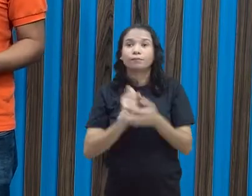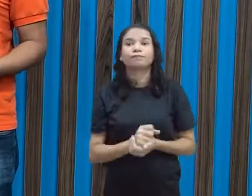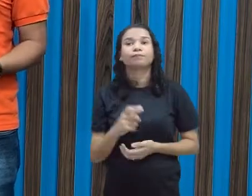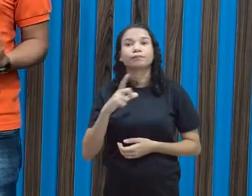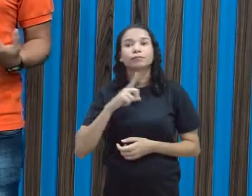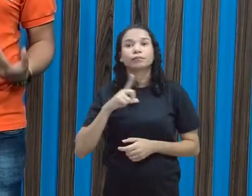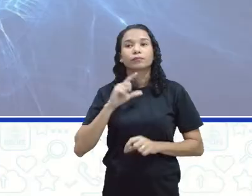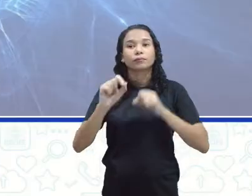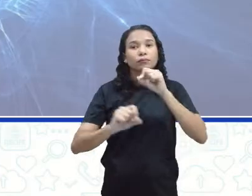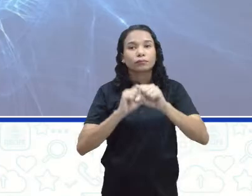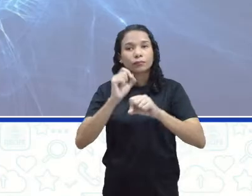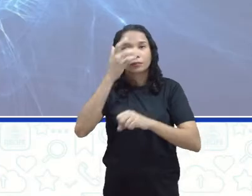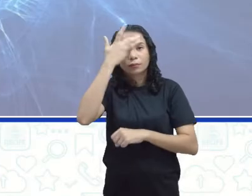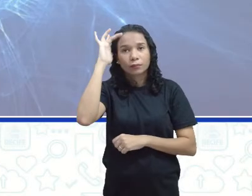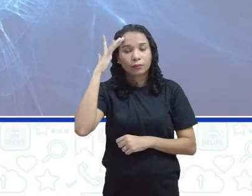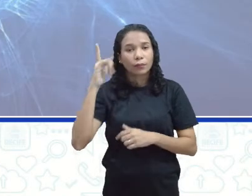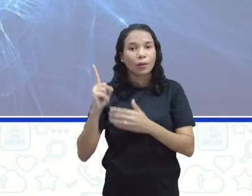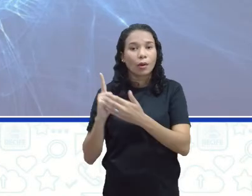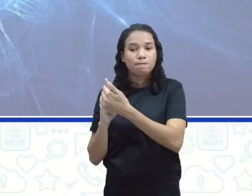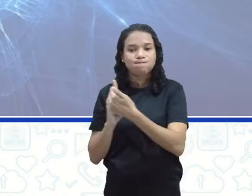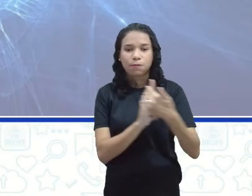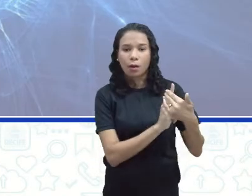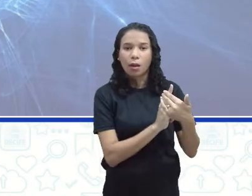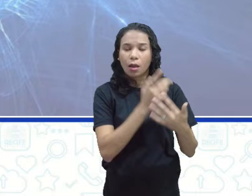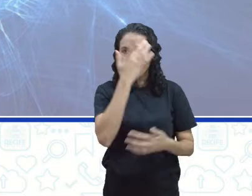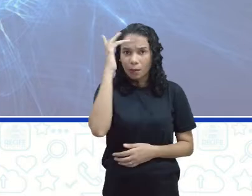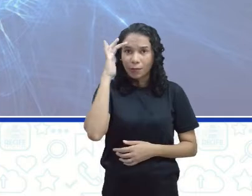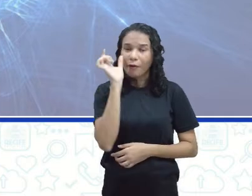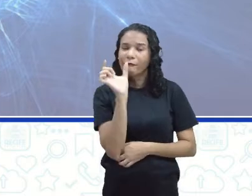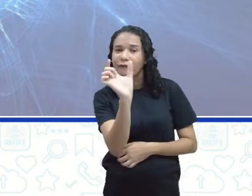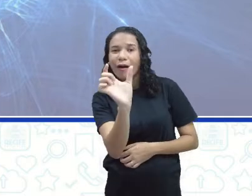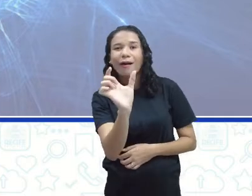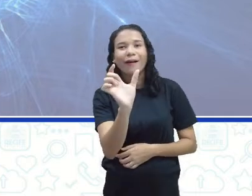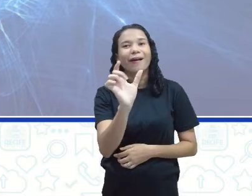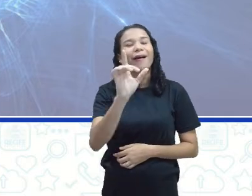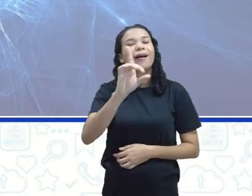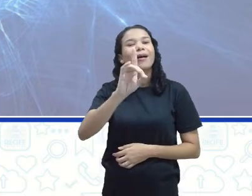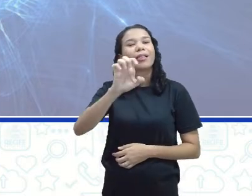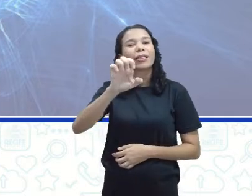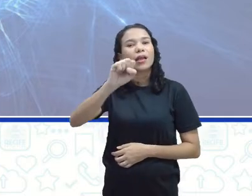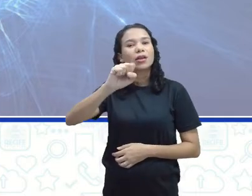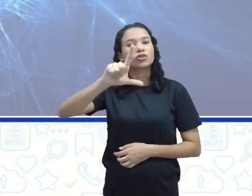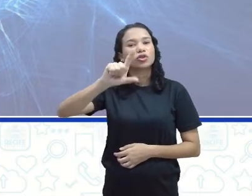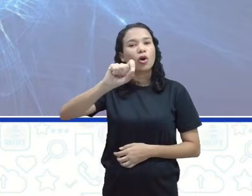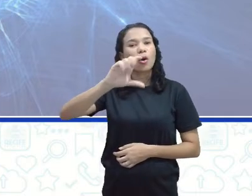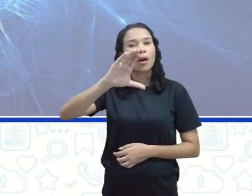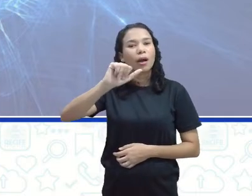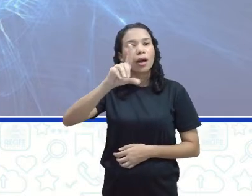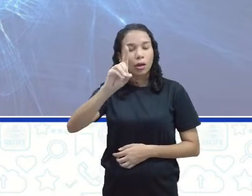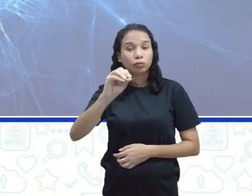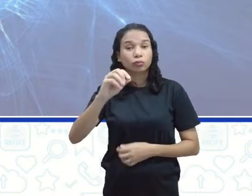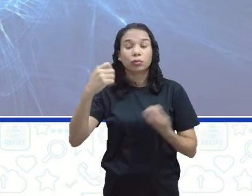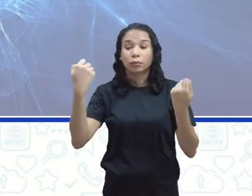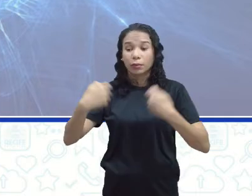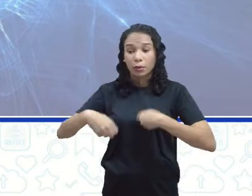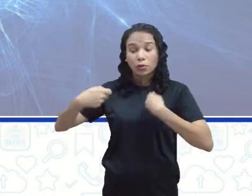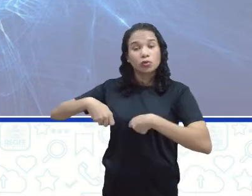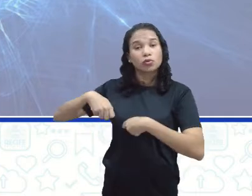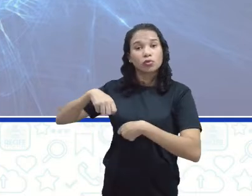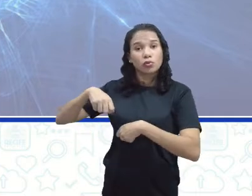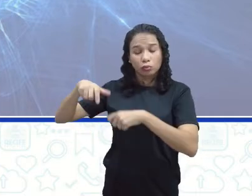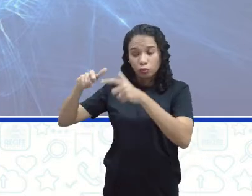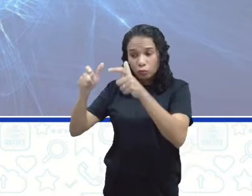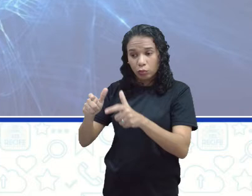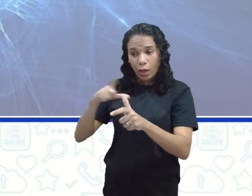os deslocados, tá? Deslocado, a palavra já diz, são pessoas que foram deslocadas, saíram do seu lugar